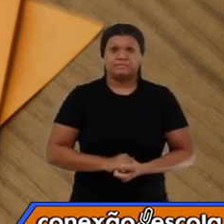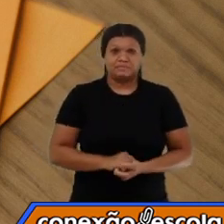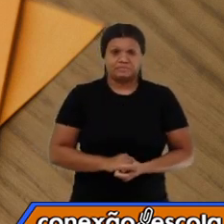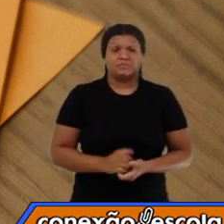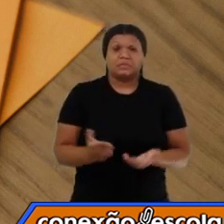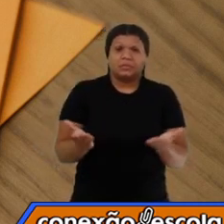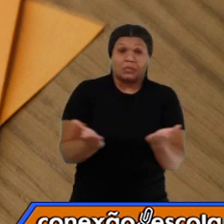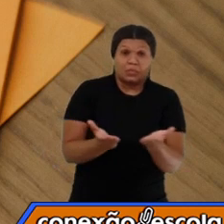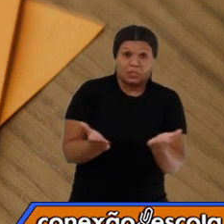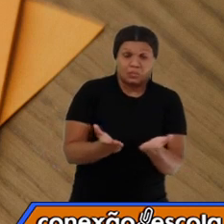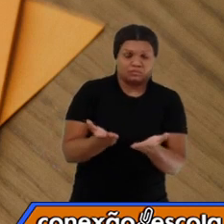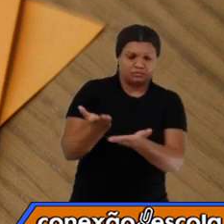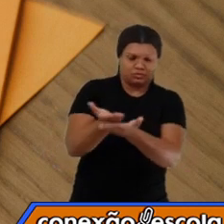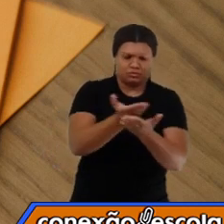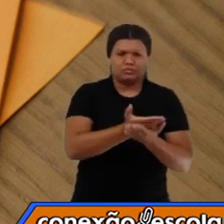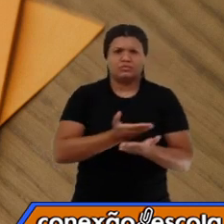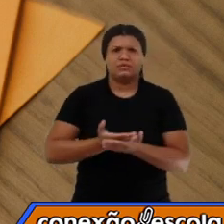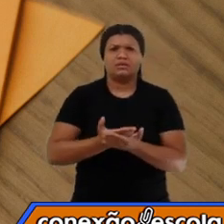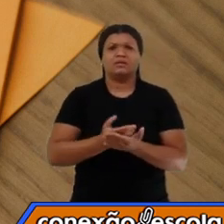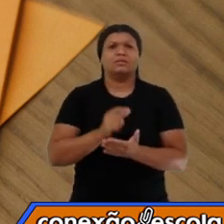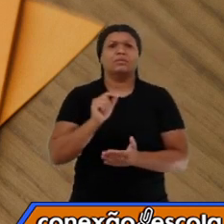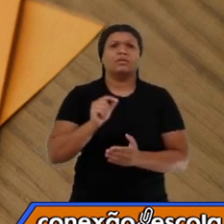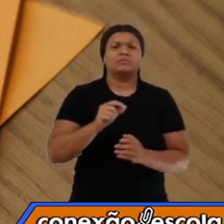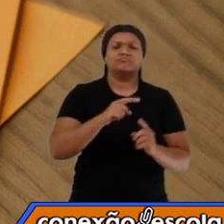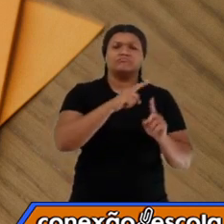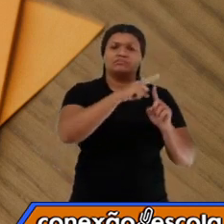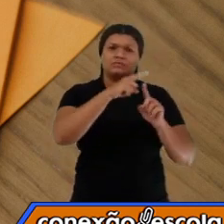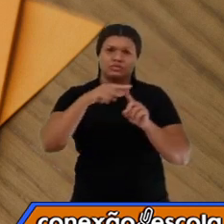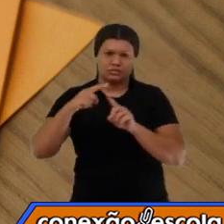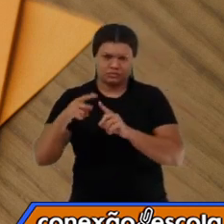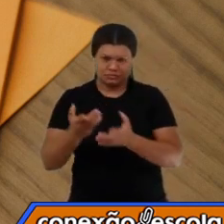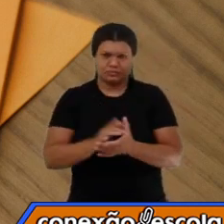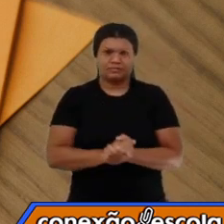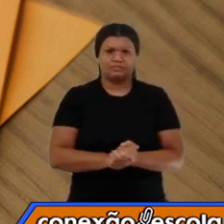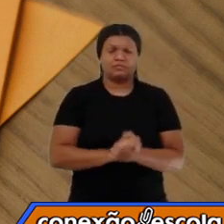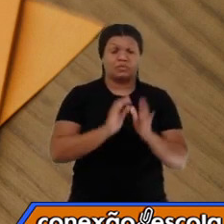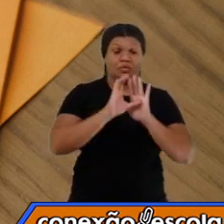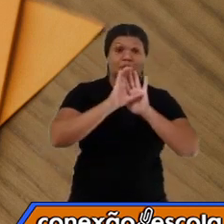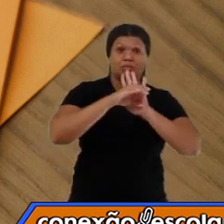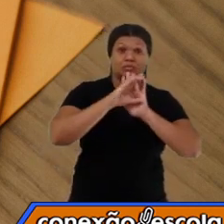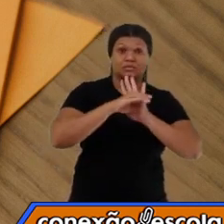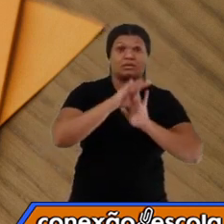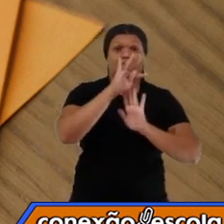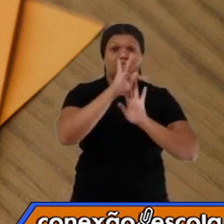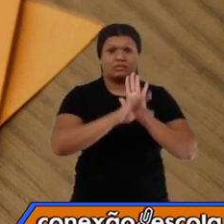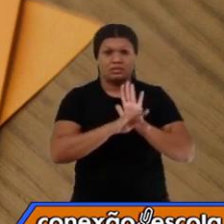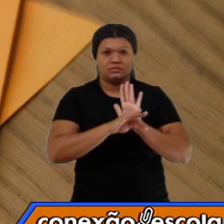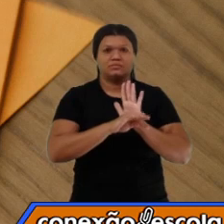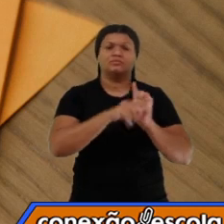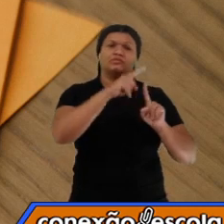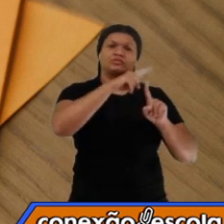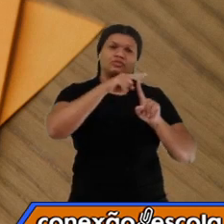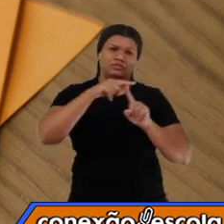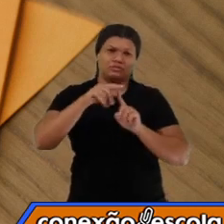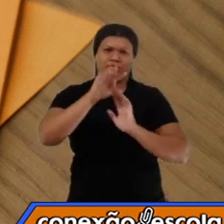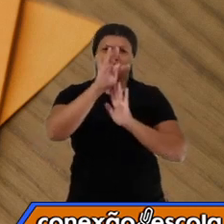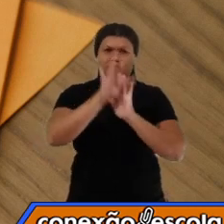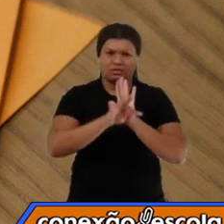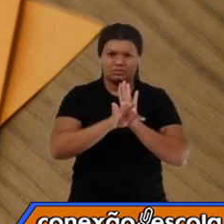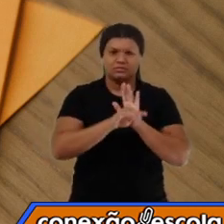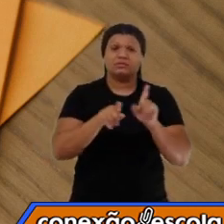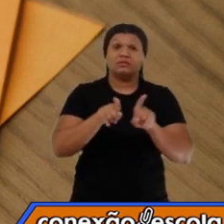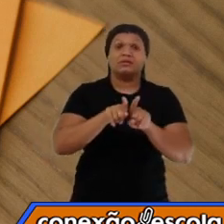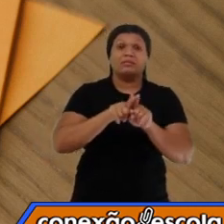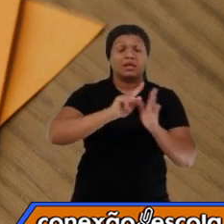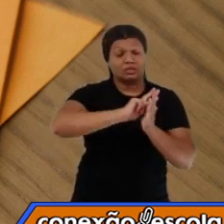Hoje a gente vai estudar os seguintes tópicos: o conceito de texto, o que é um tipo textual e o